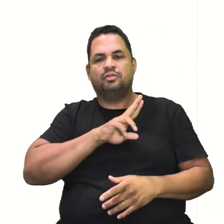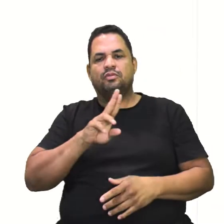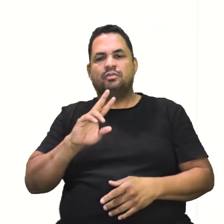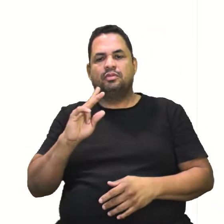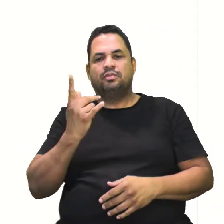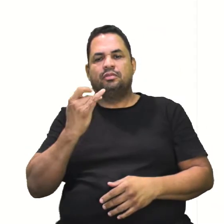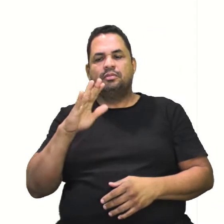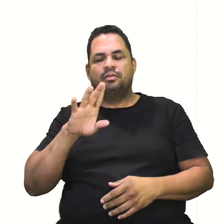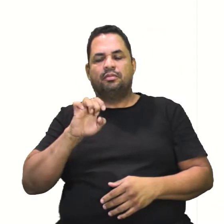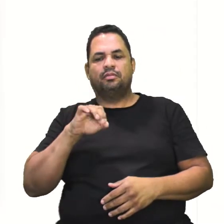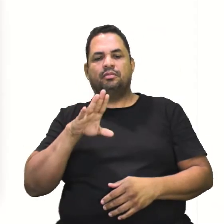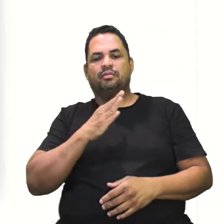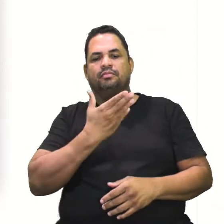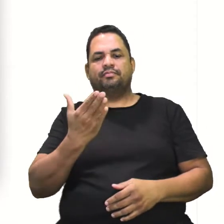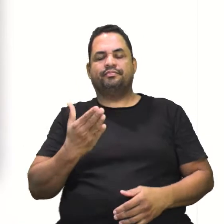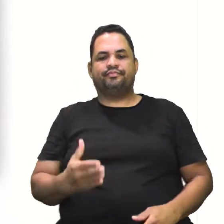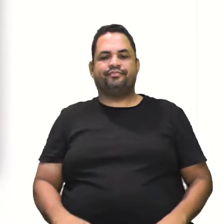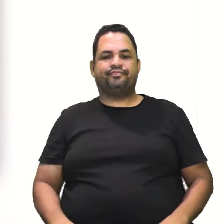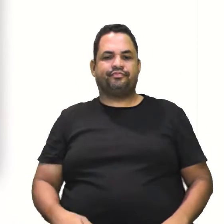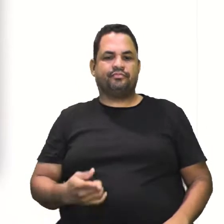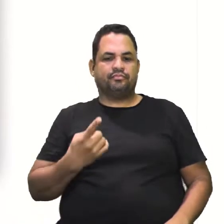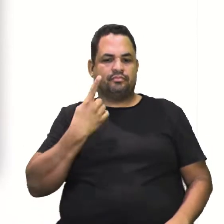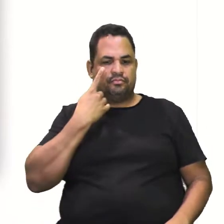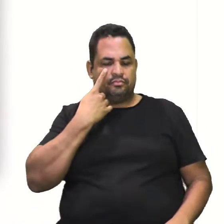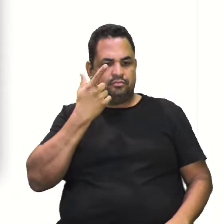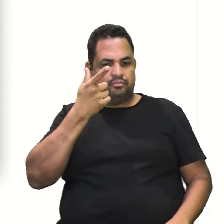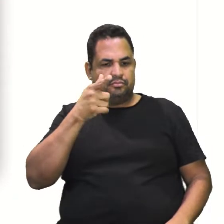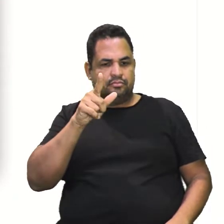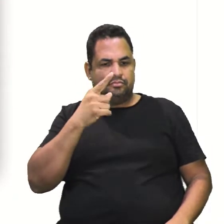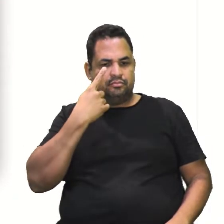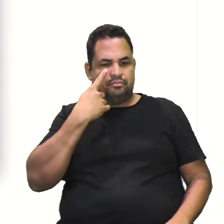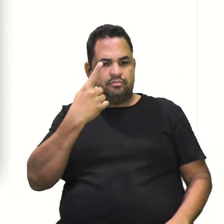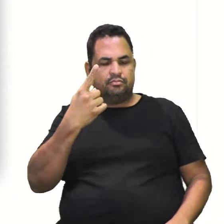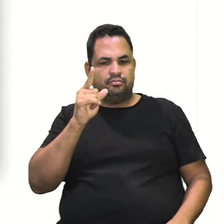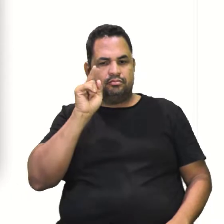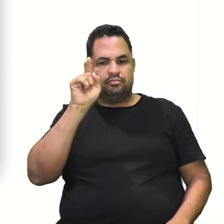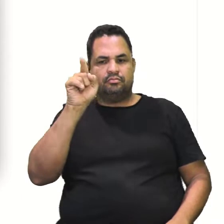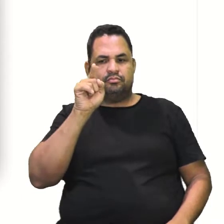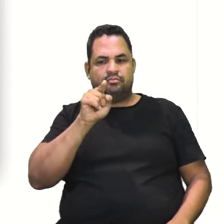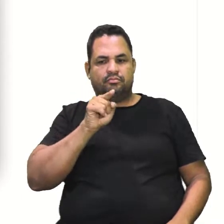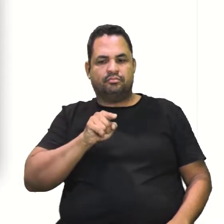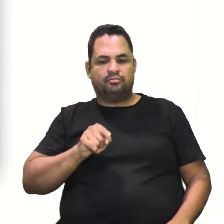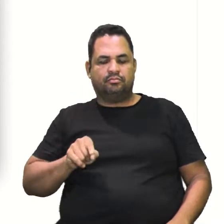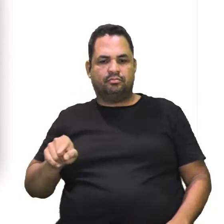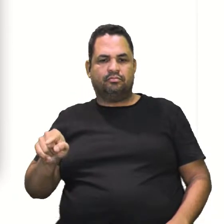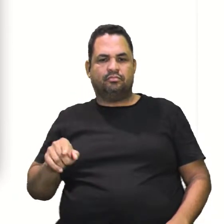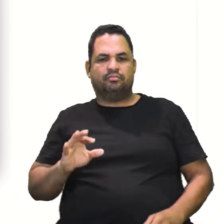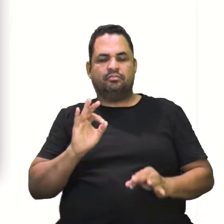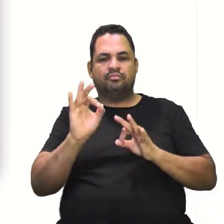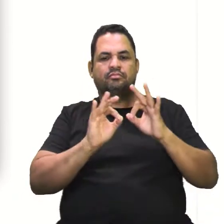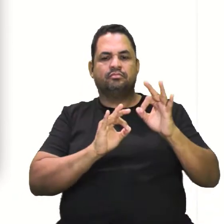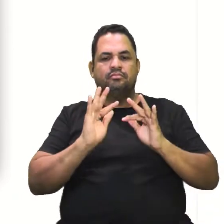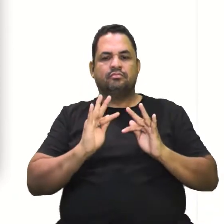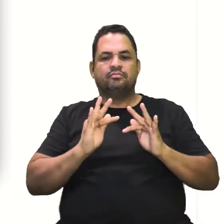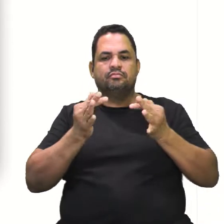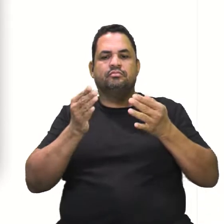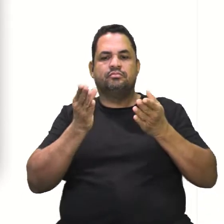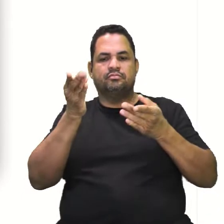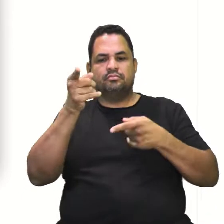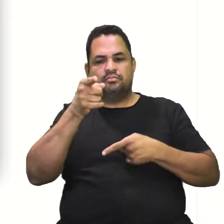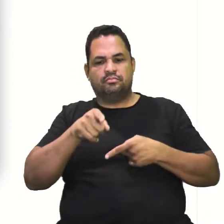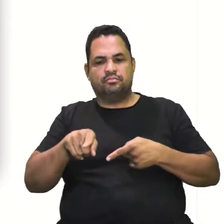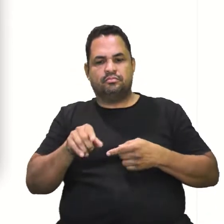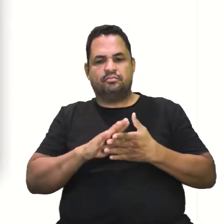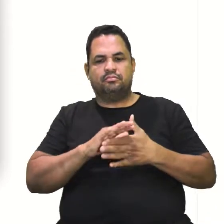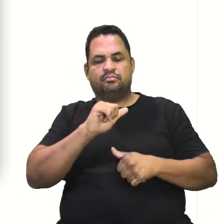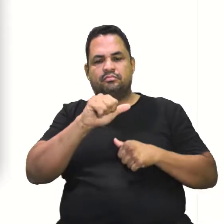hipérbole, né? Então, olha aí, agora a gente consegue visualizar direitinho, né, os pontos sendo construídos e a construção final dela.